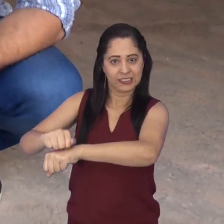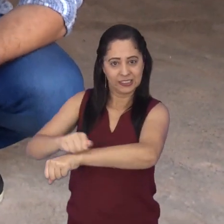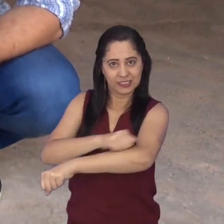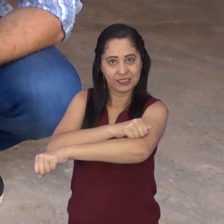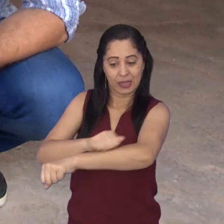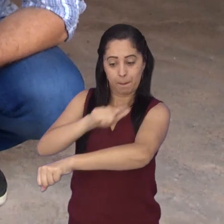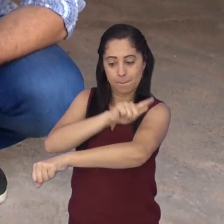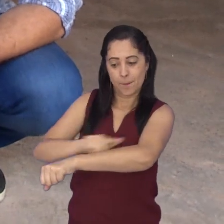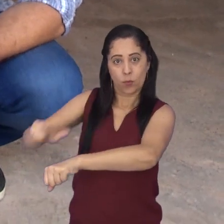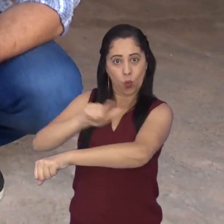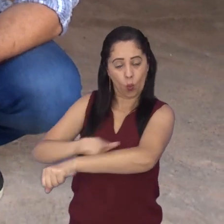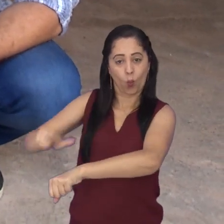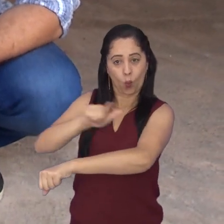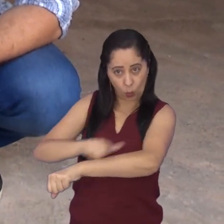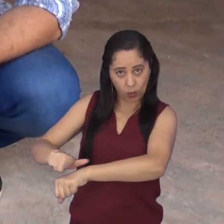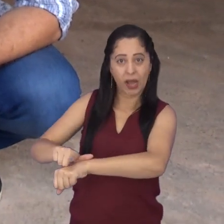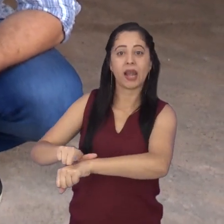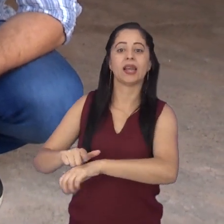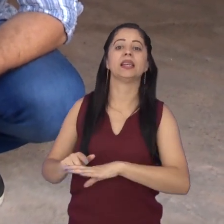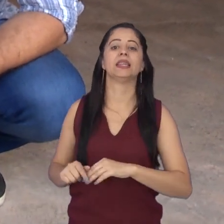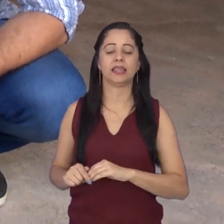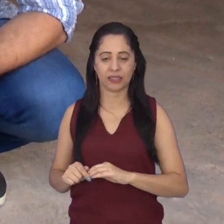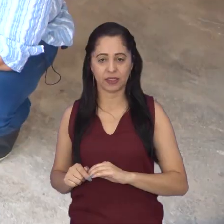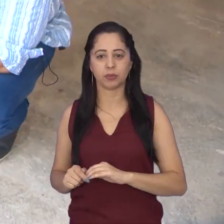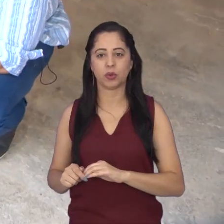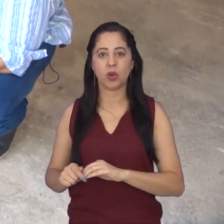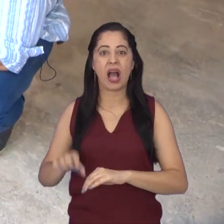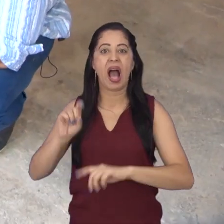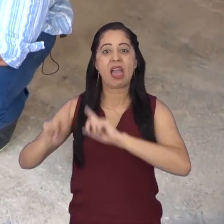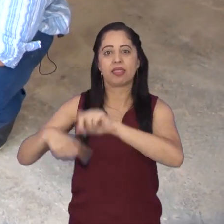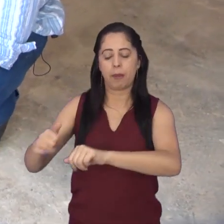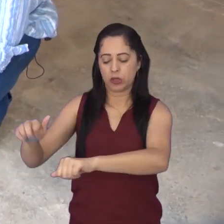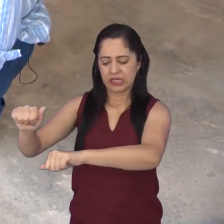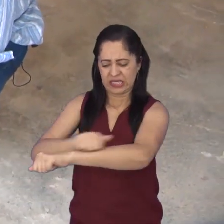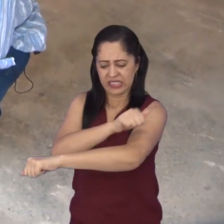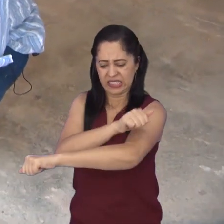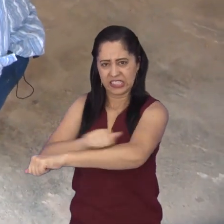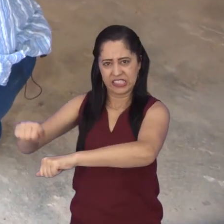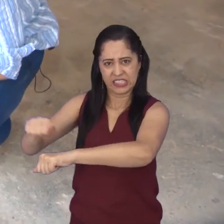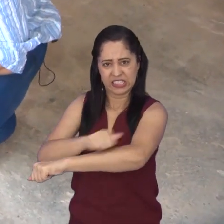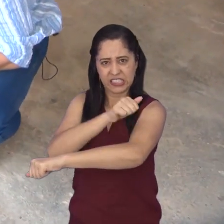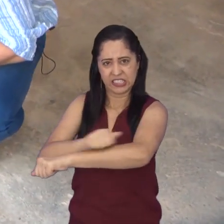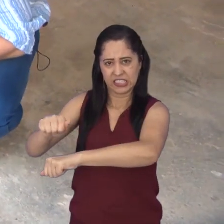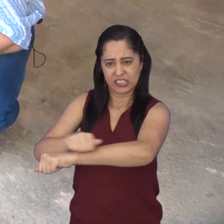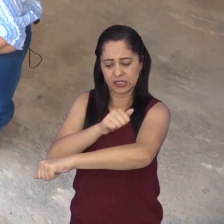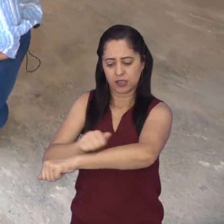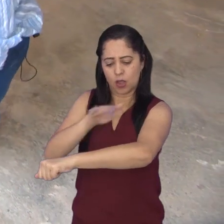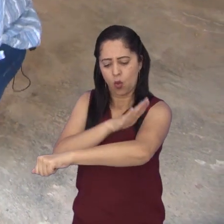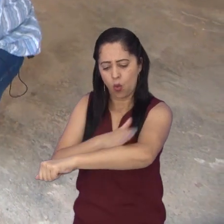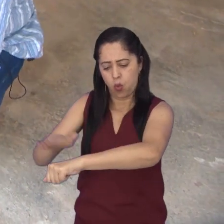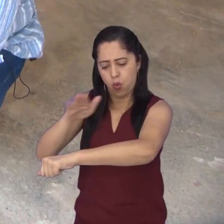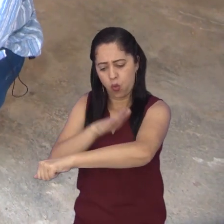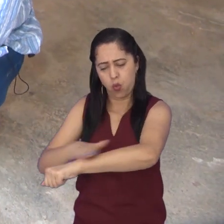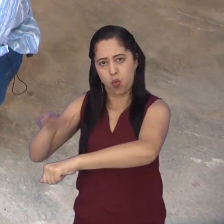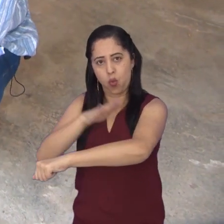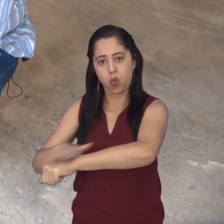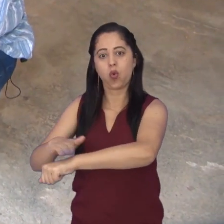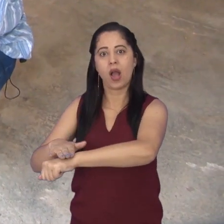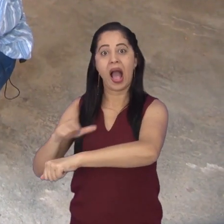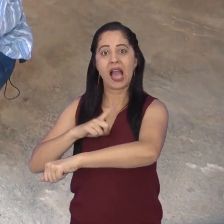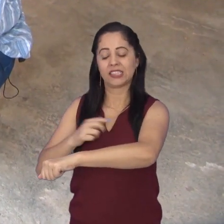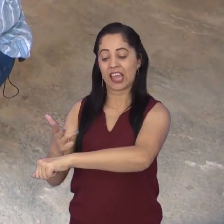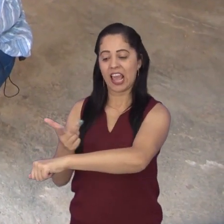beleza, por mais que ela pareça que está uma peça estragada, depois que você tira alguns milímetros dela, ela volta a